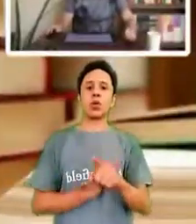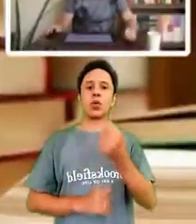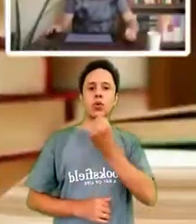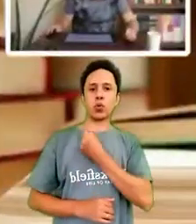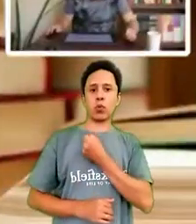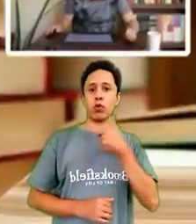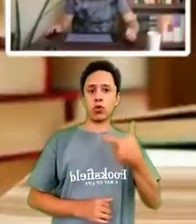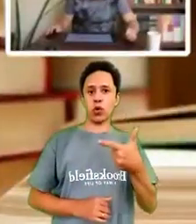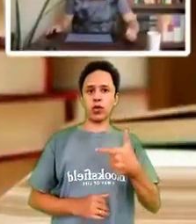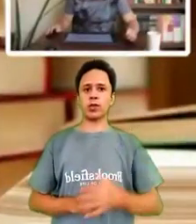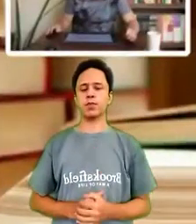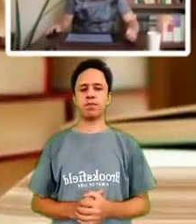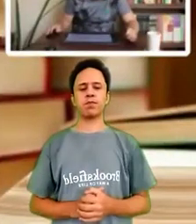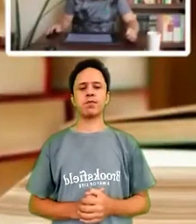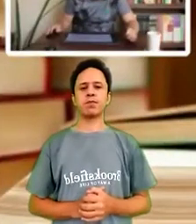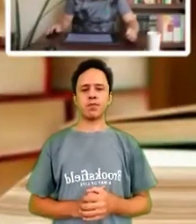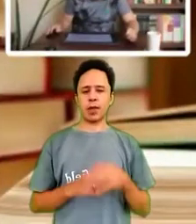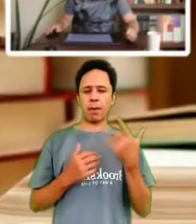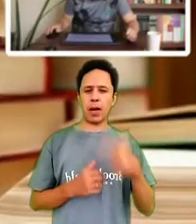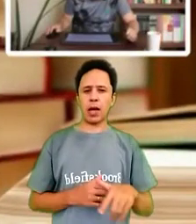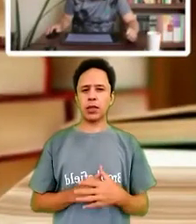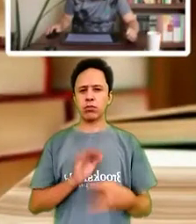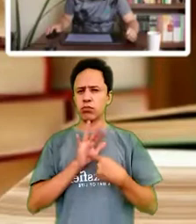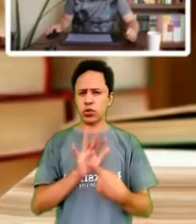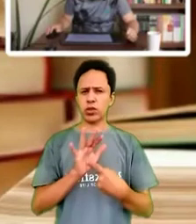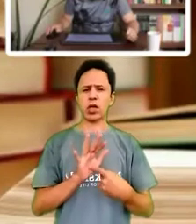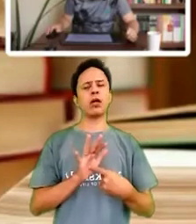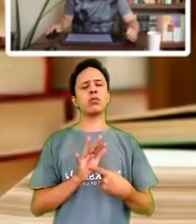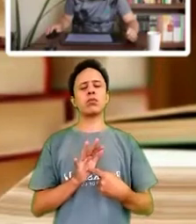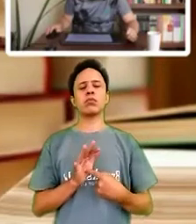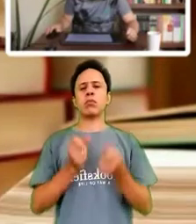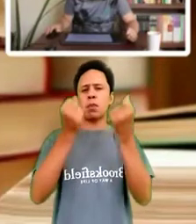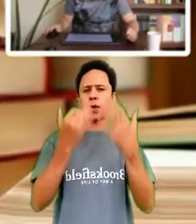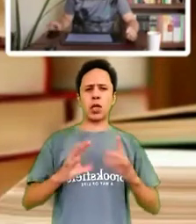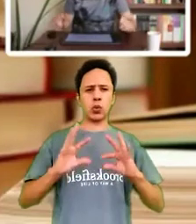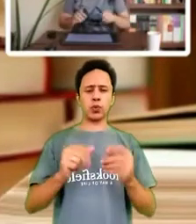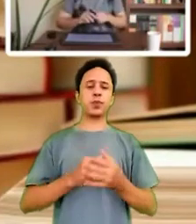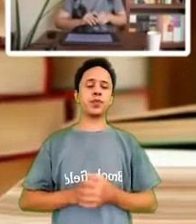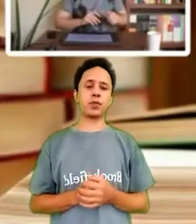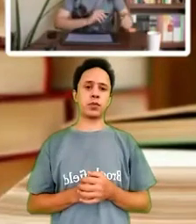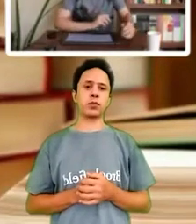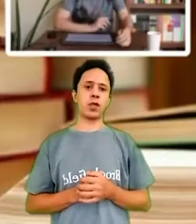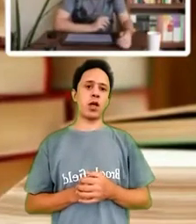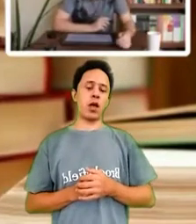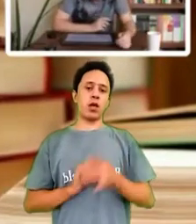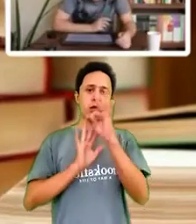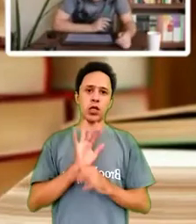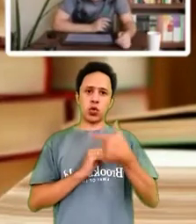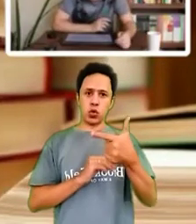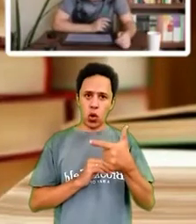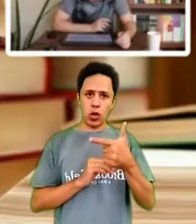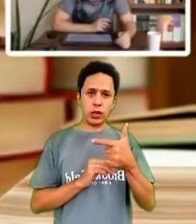Questão número 2. Vamos colocar mais questões aqui, que assim a gente já deixa mais preparado. O texto 2